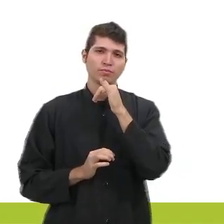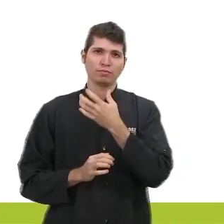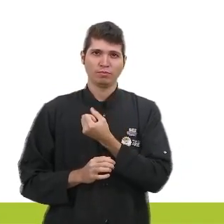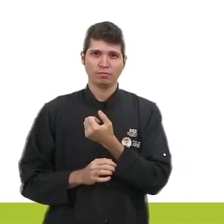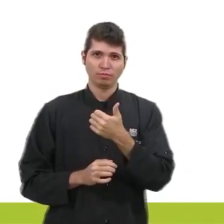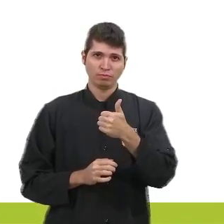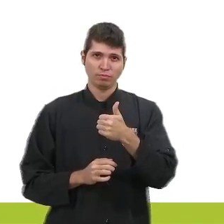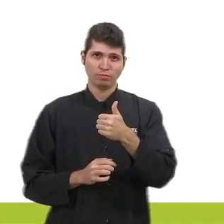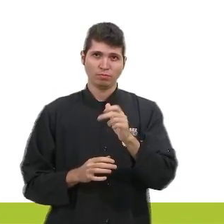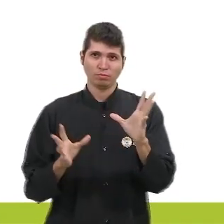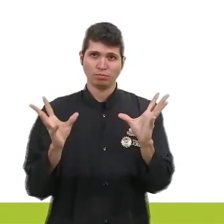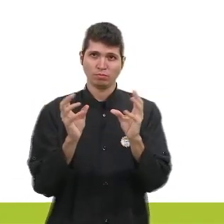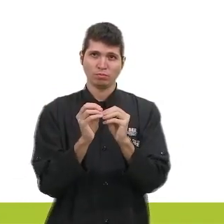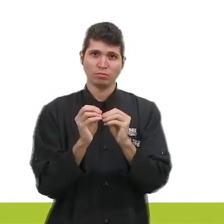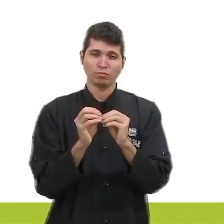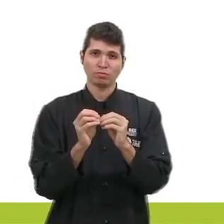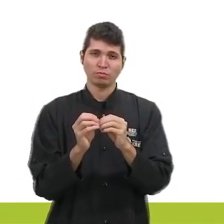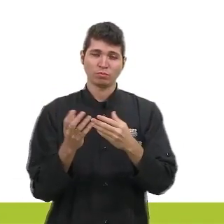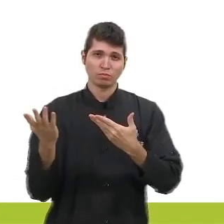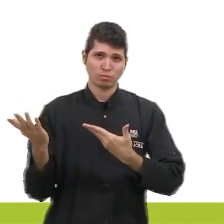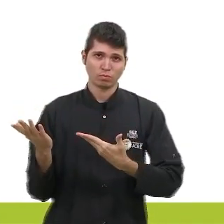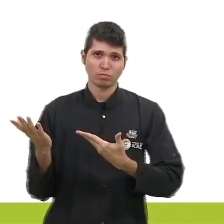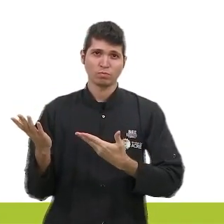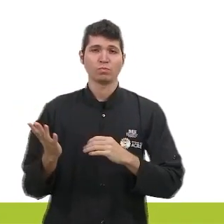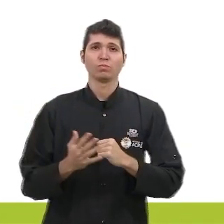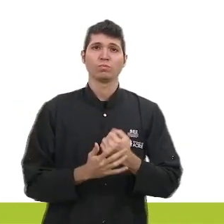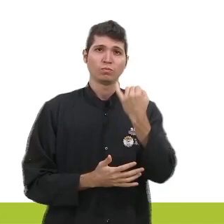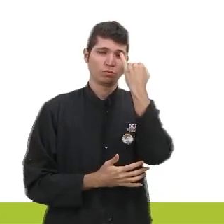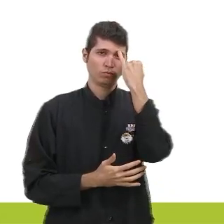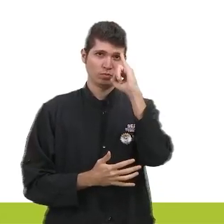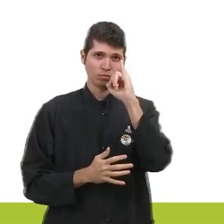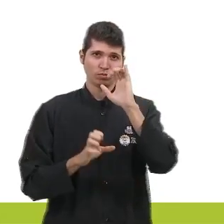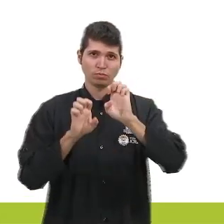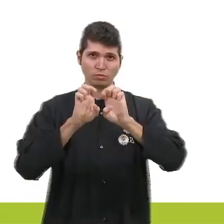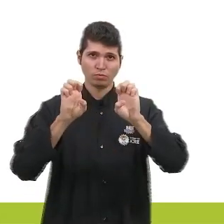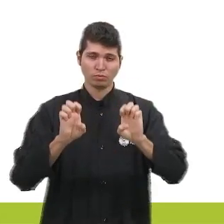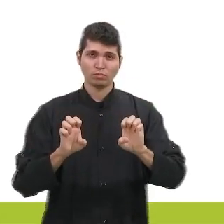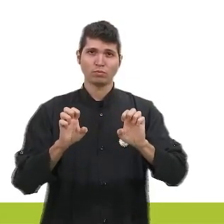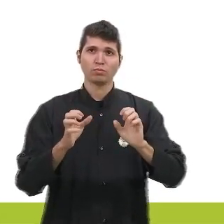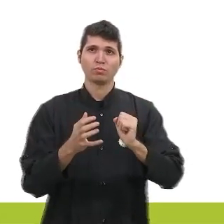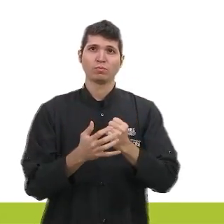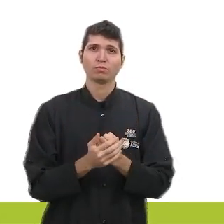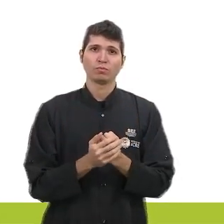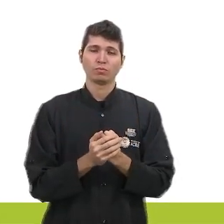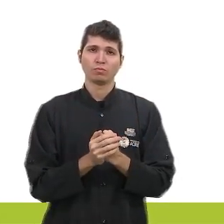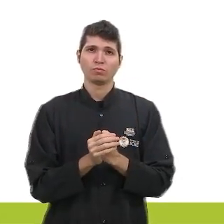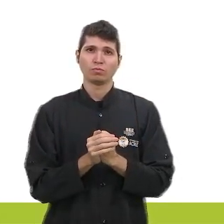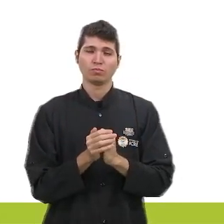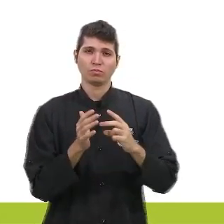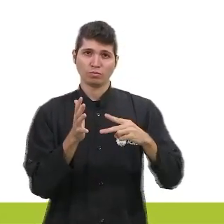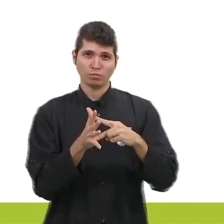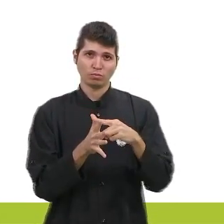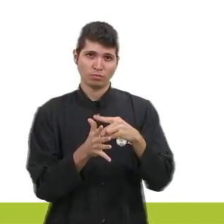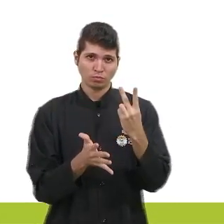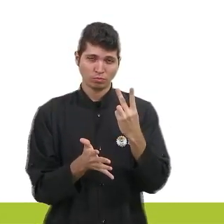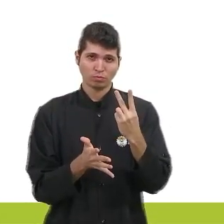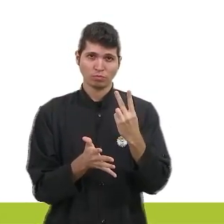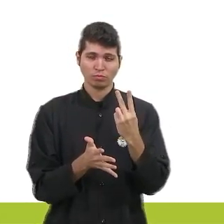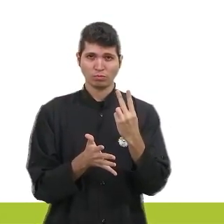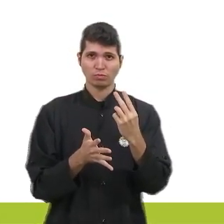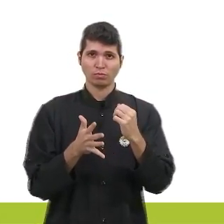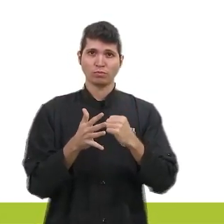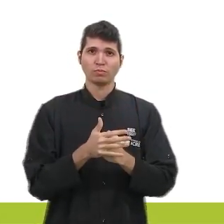revisão. A gente tem aqui, ó, a ideia de uma equação completa do segundo grau, onde os valores, ó, lembra